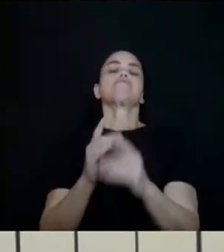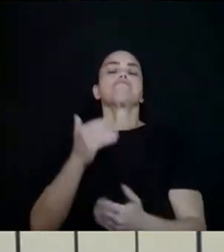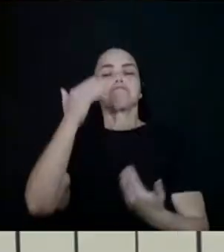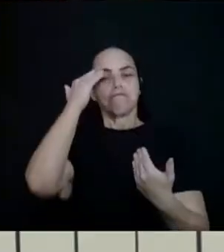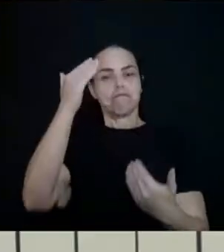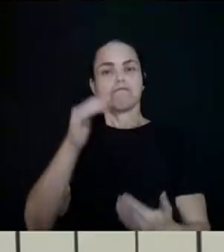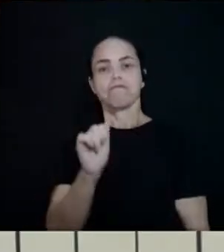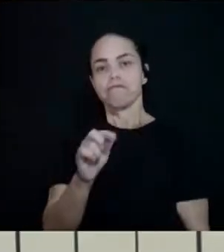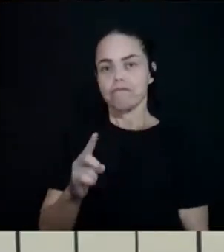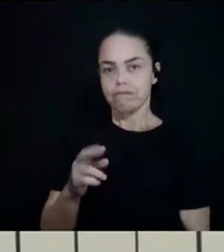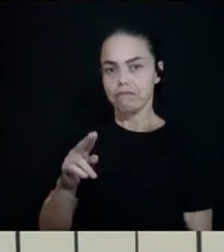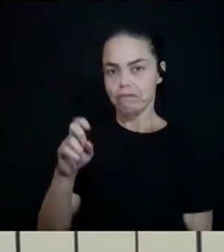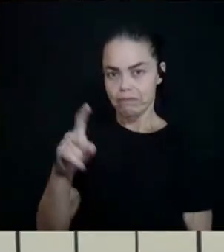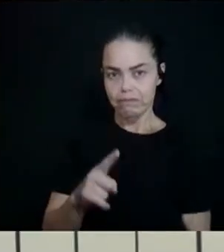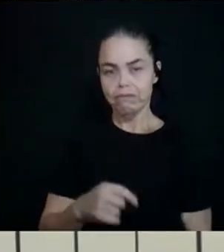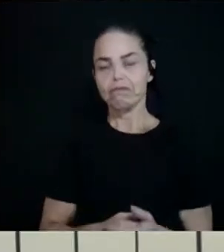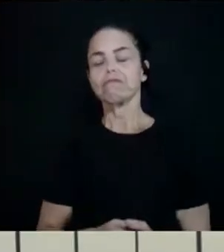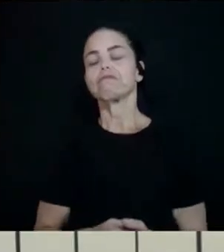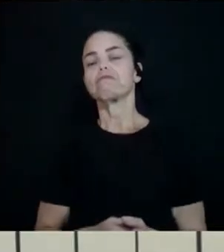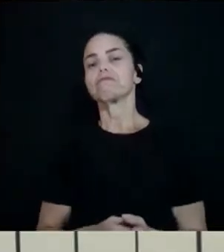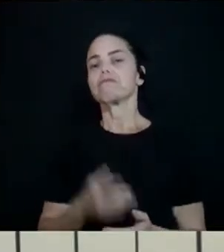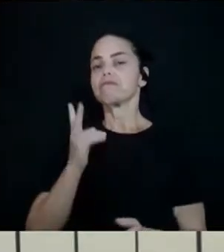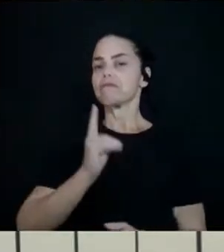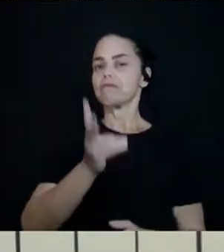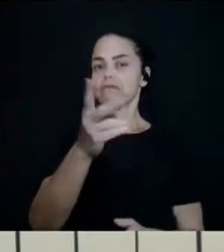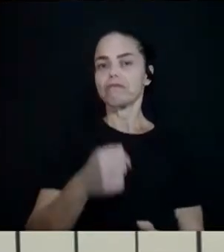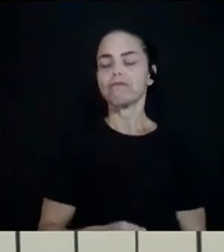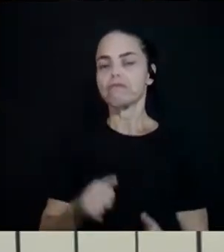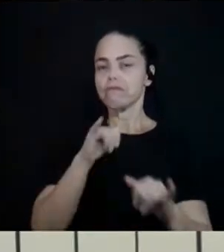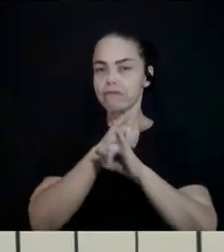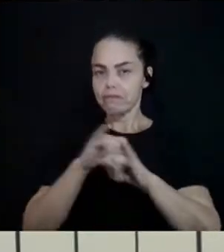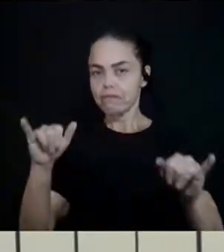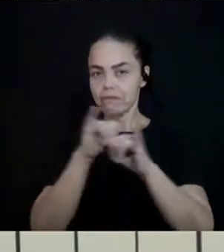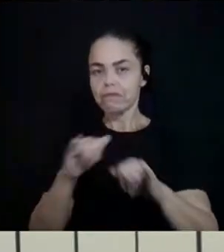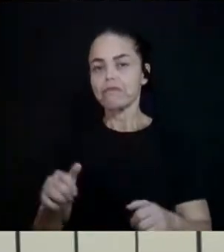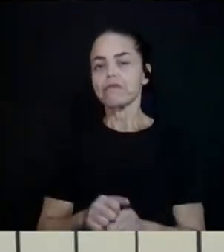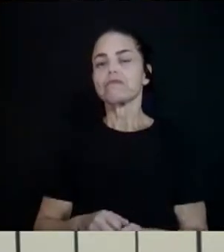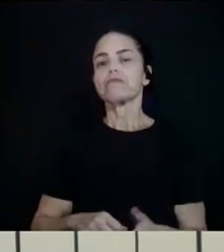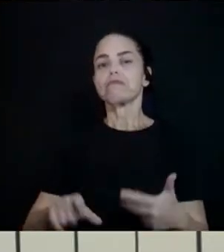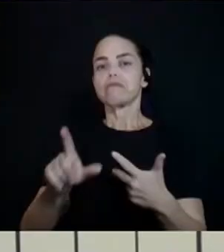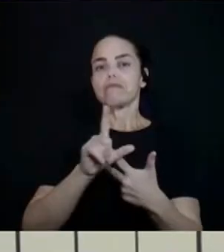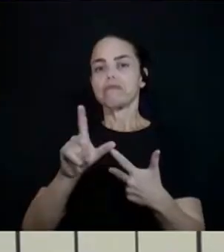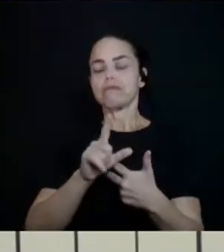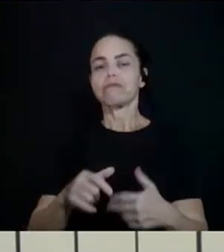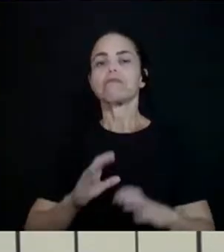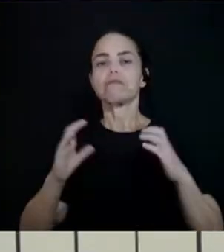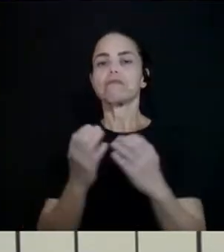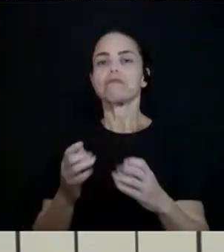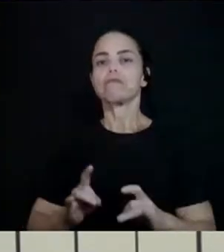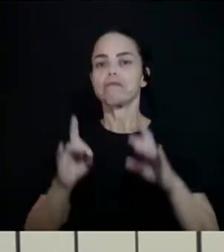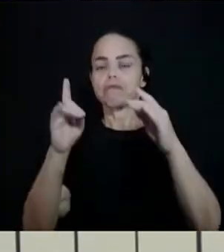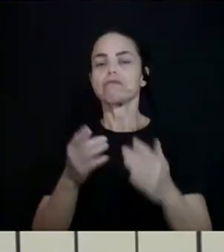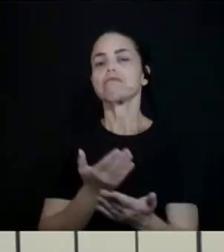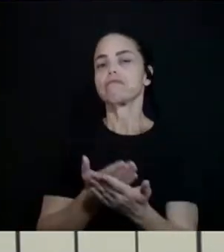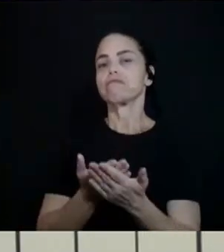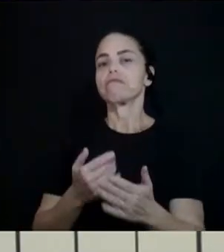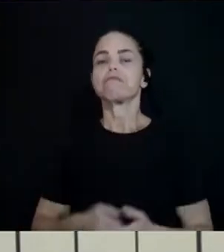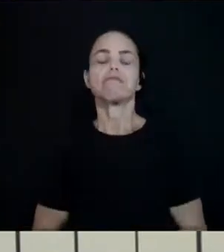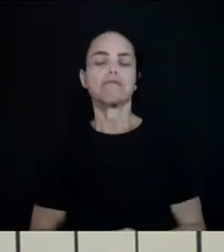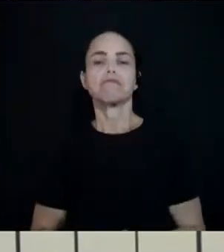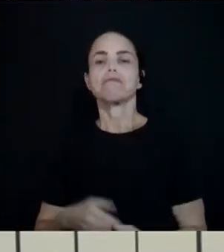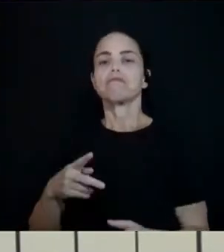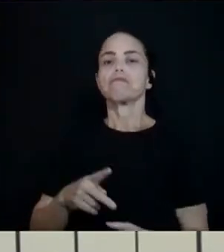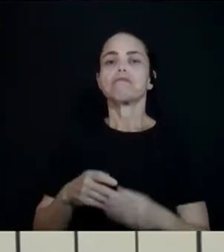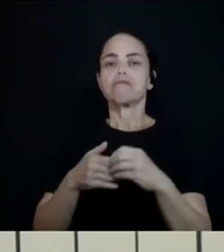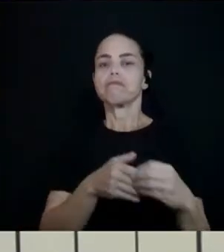pelas informações. A gente segue aqui com as notícias do Legislativo, porque a Comissão Especial de Estudos, presidida pelo vereador Wagner